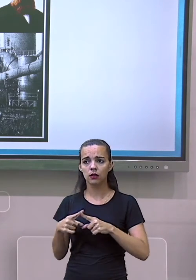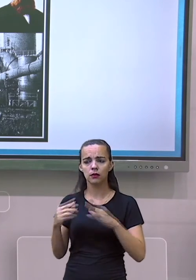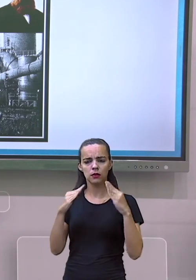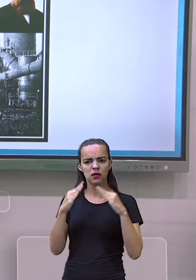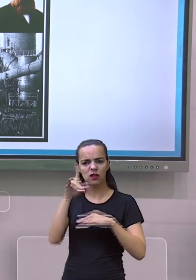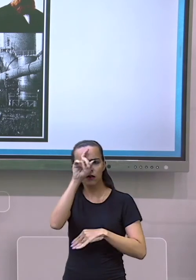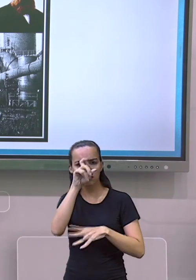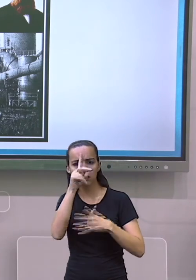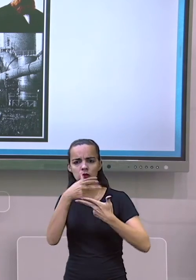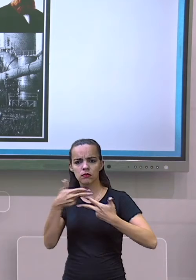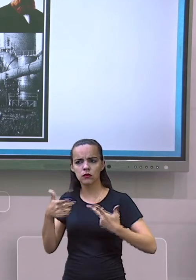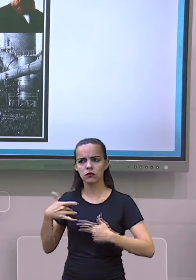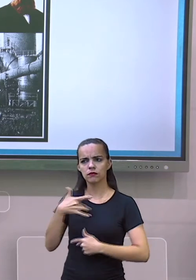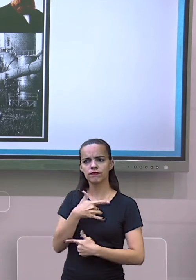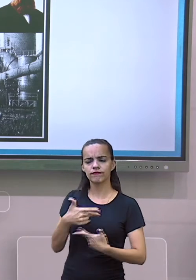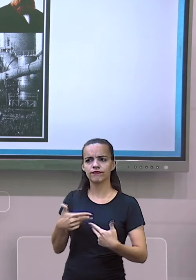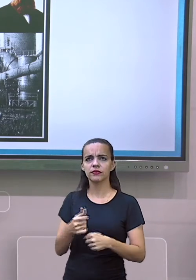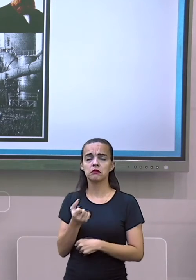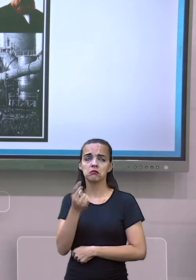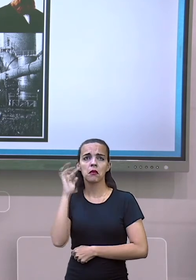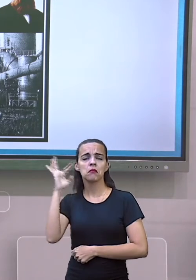Agora, imagine